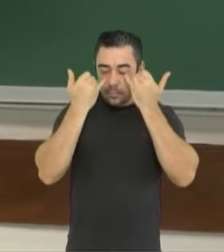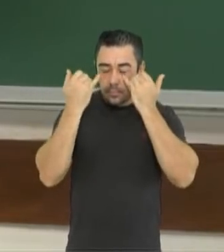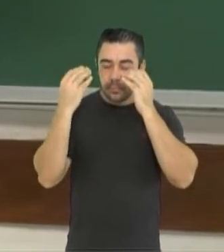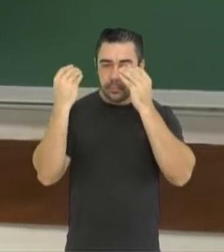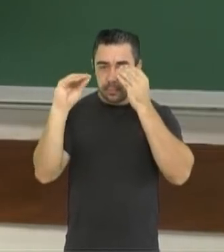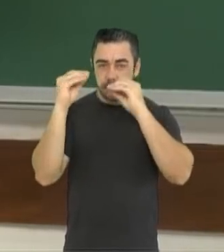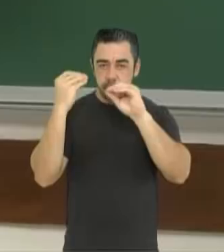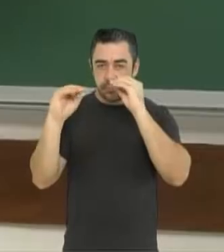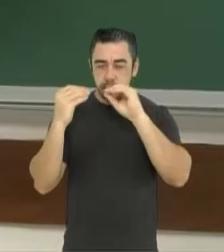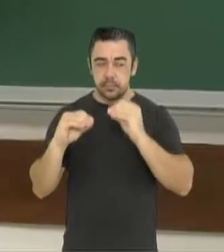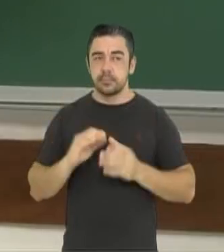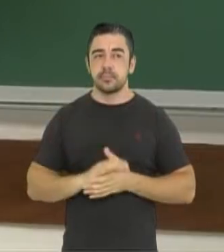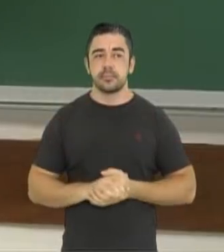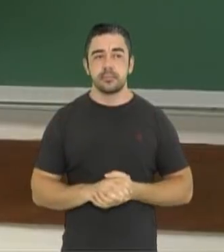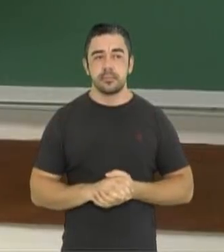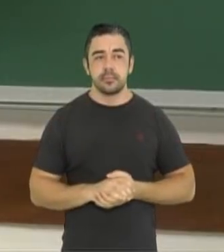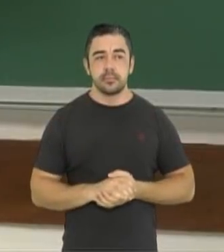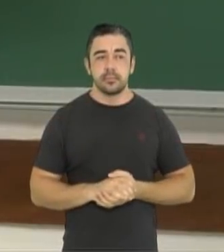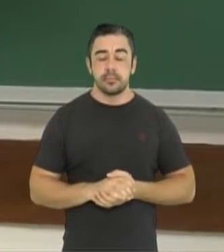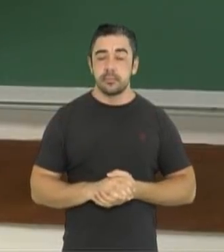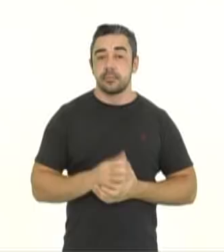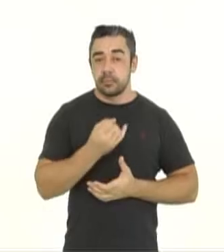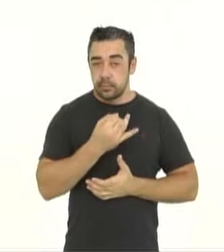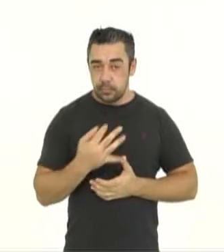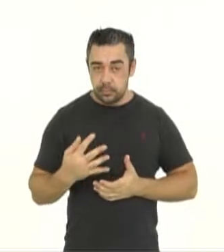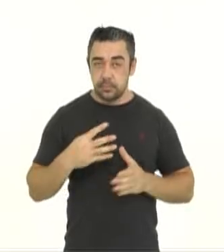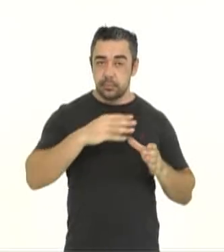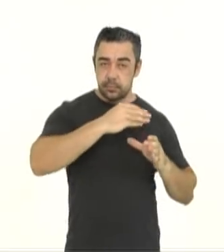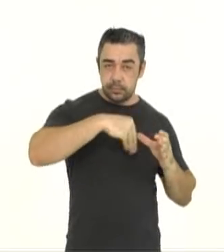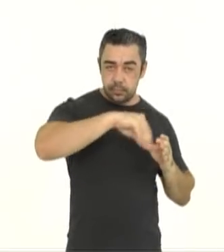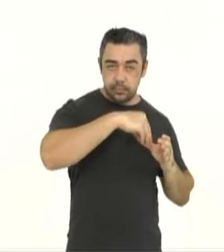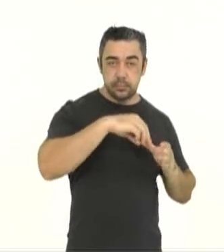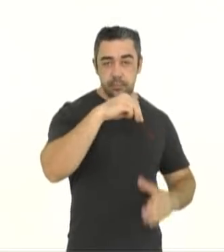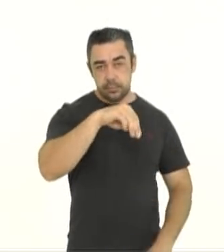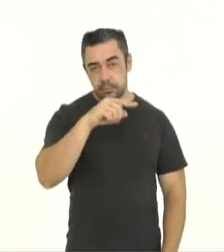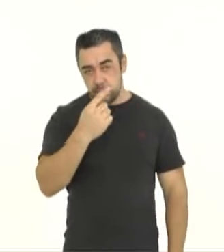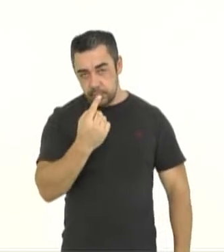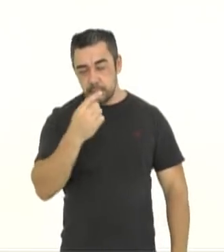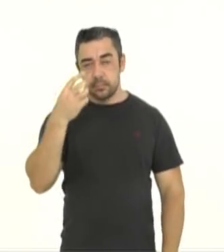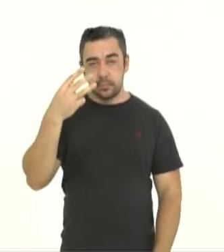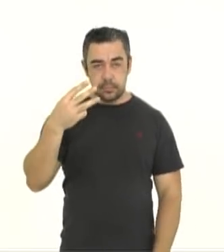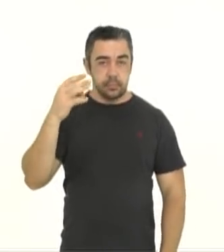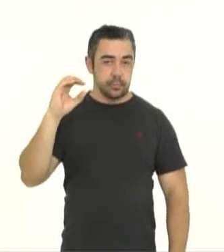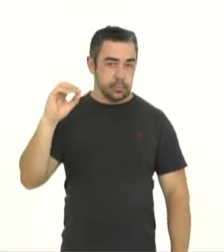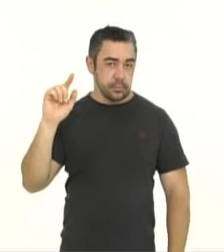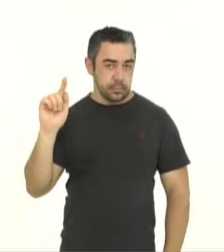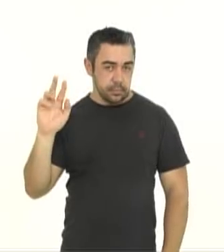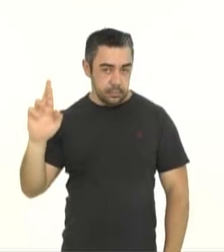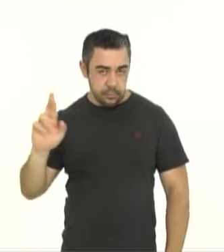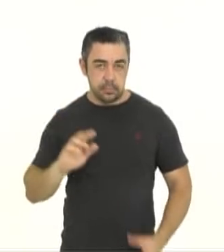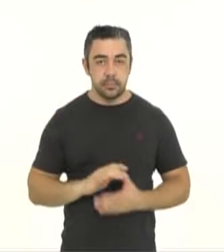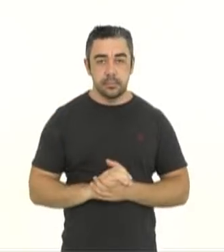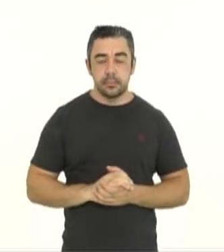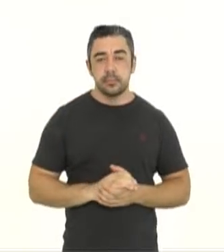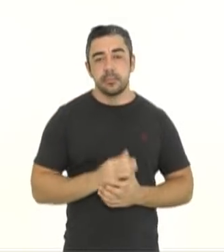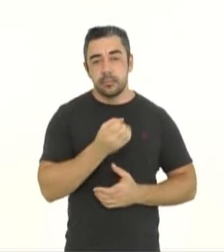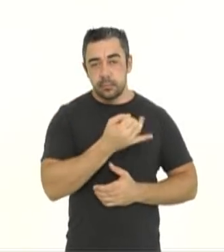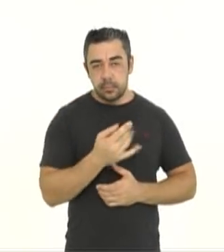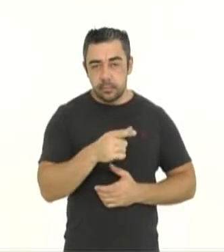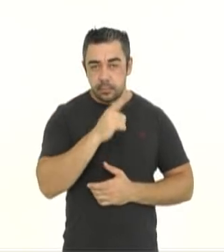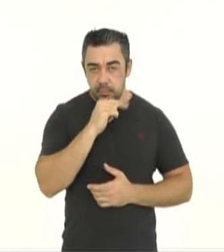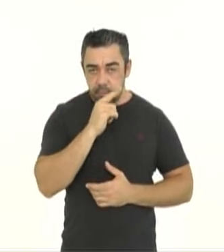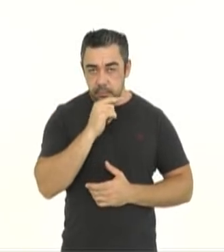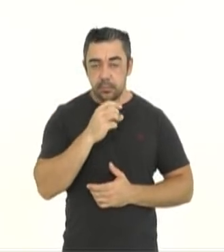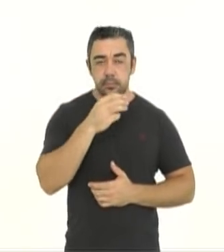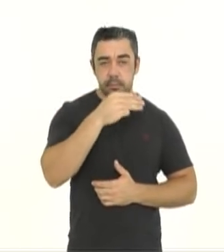eles nos trouxe no enunciado. Então, a massa do soluto, vamos chamar de M1 aqui, 30 gramas. A massa do solvente, que é a massa da